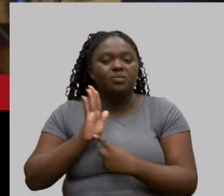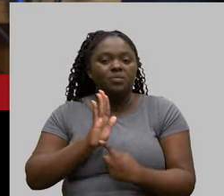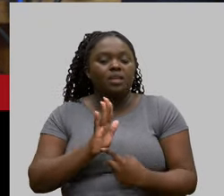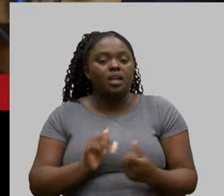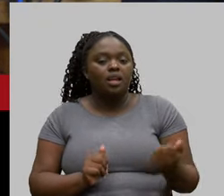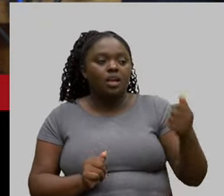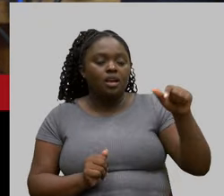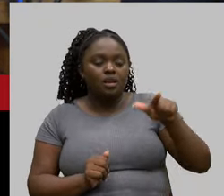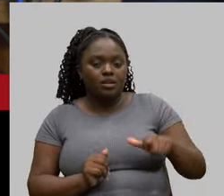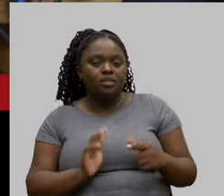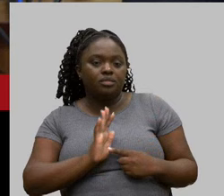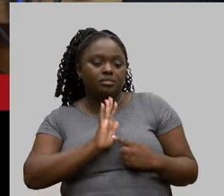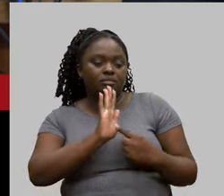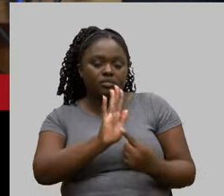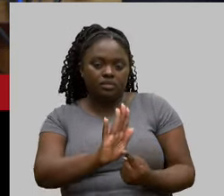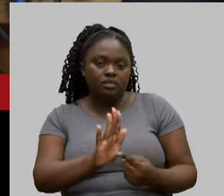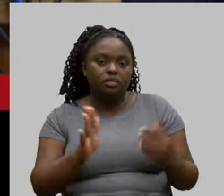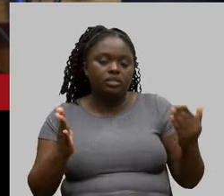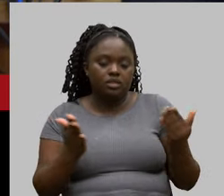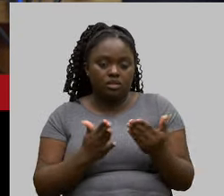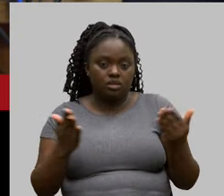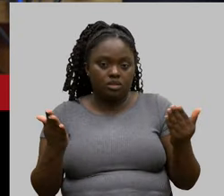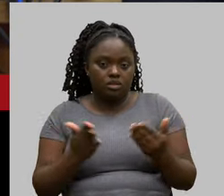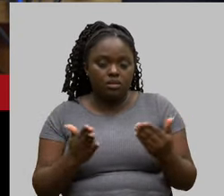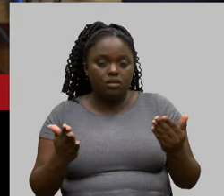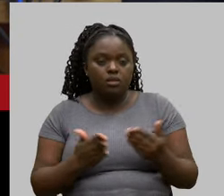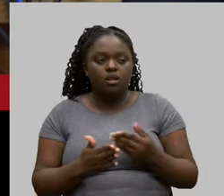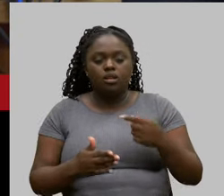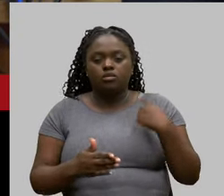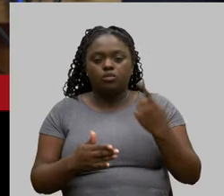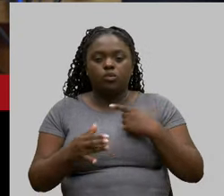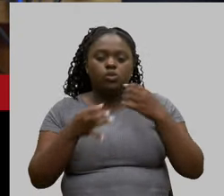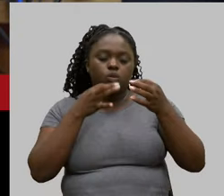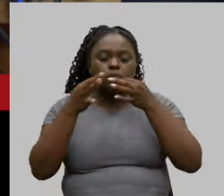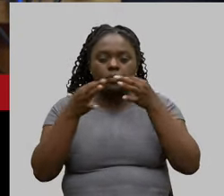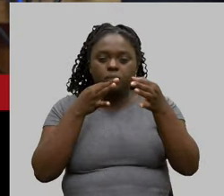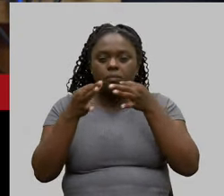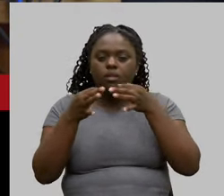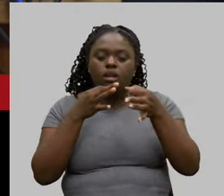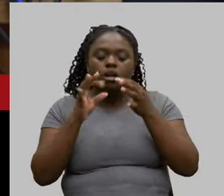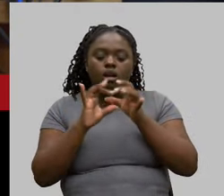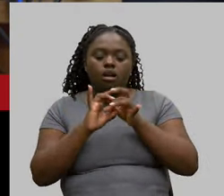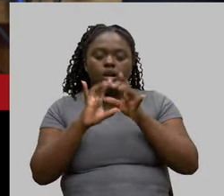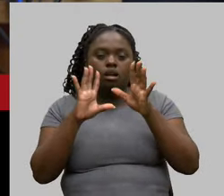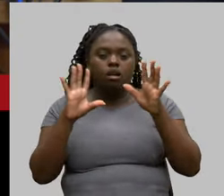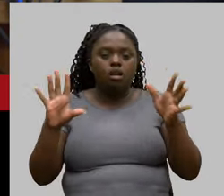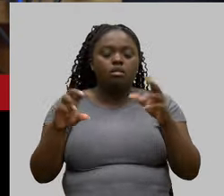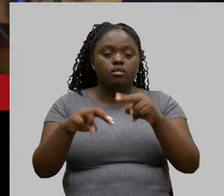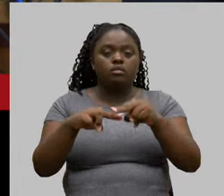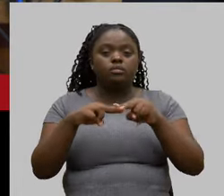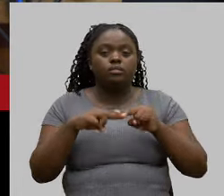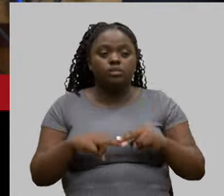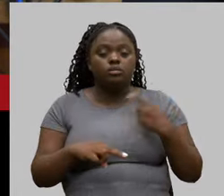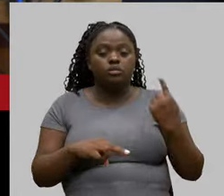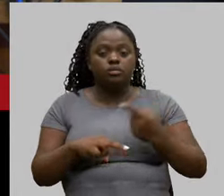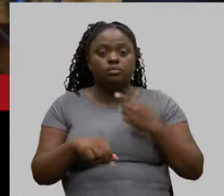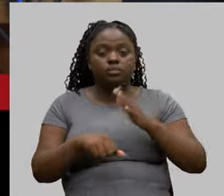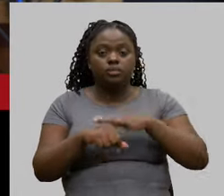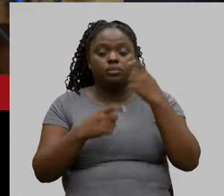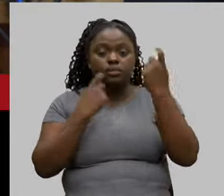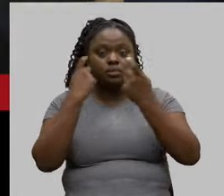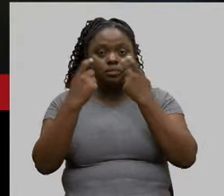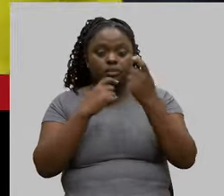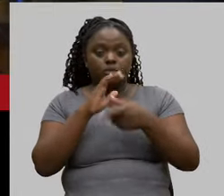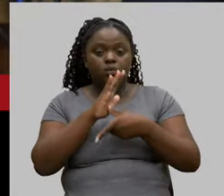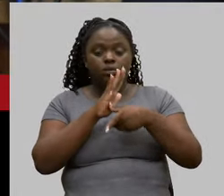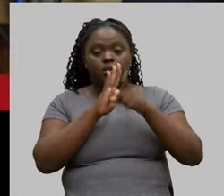recentemente pra gente te colocar nossa opinião na nosso parecer então é por isso que todos estamos mais preocupados com a anterior né que